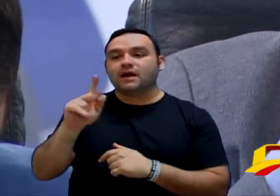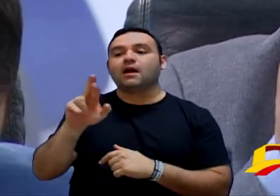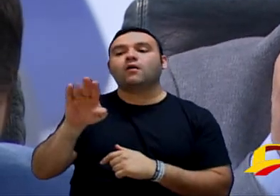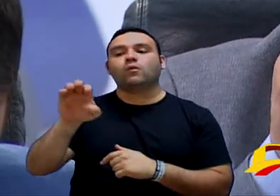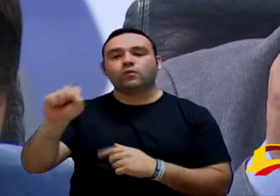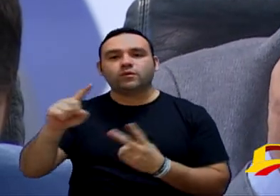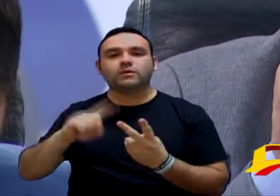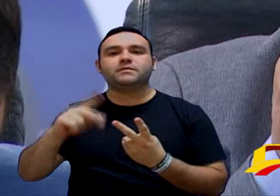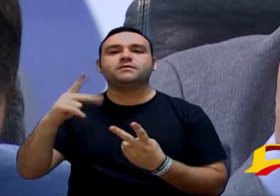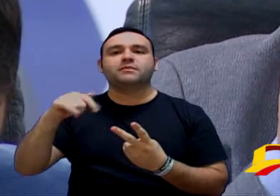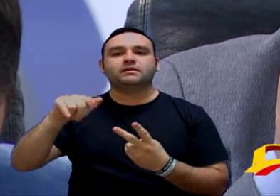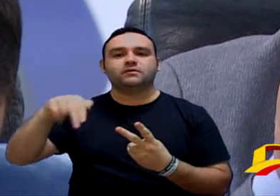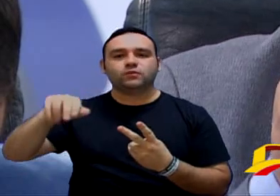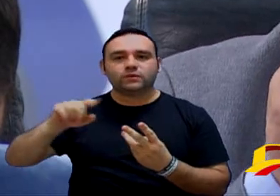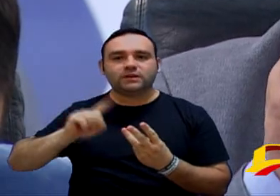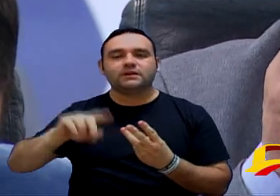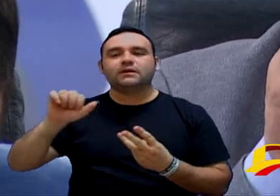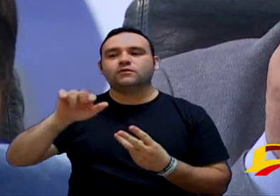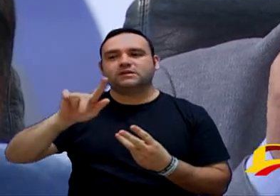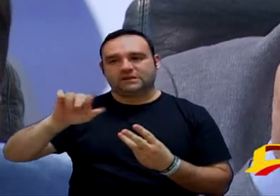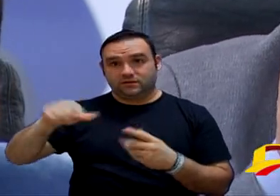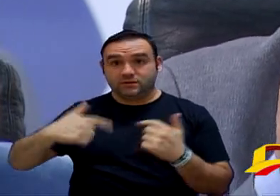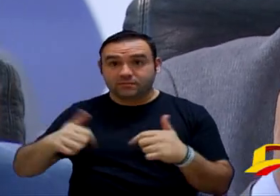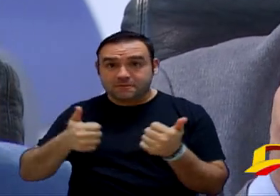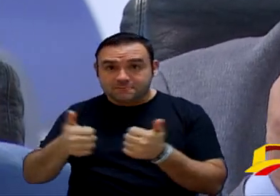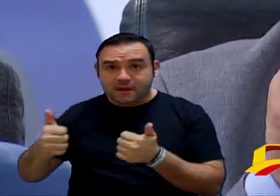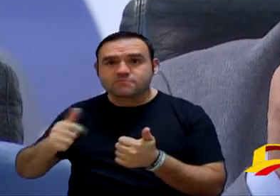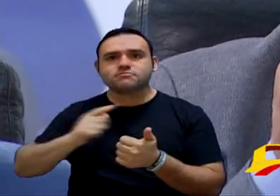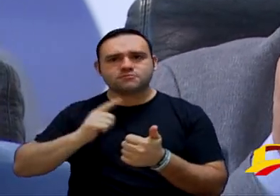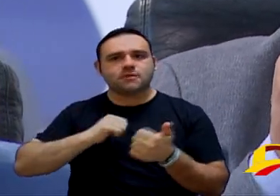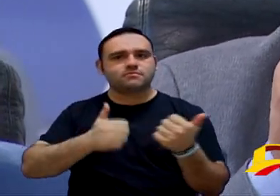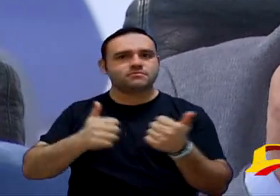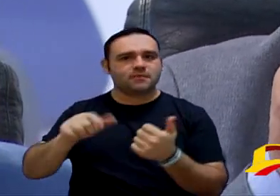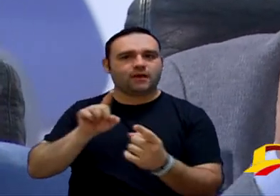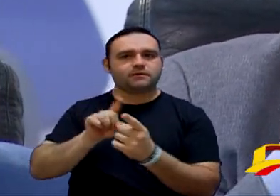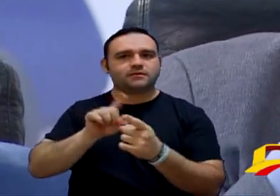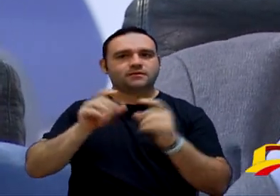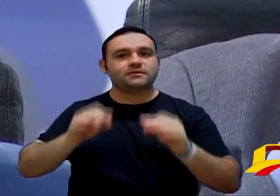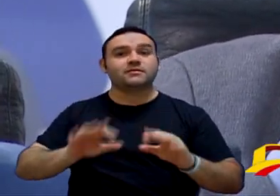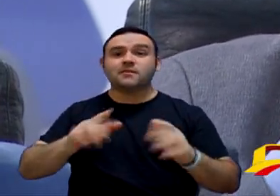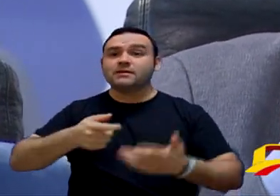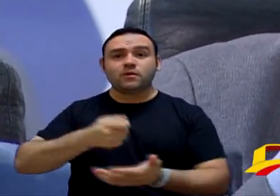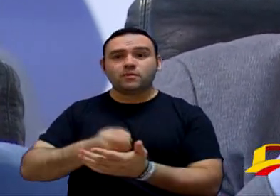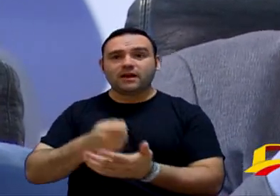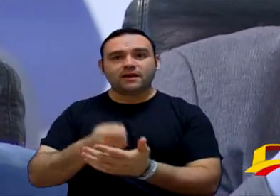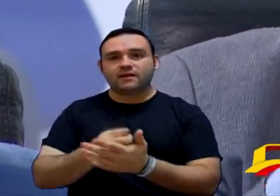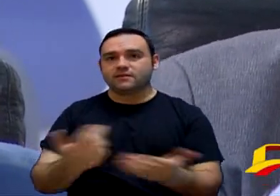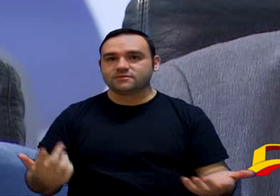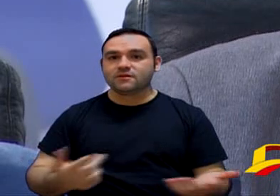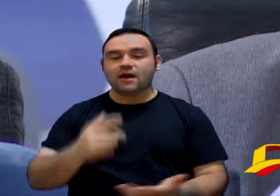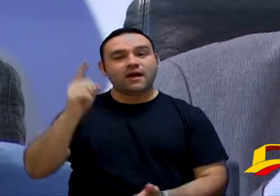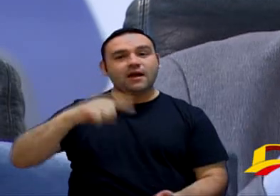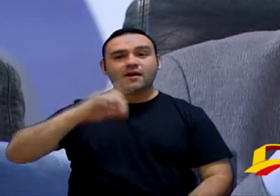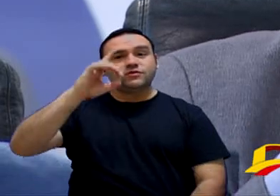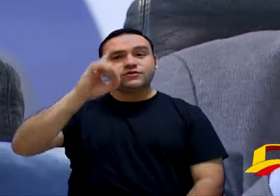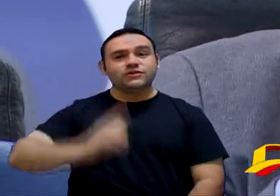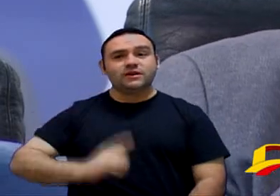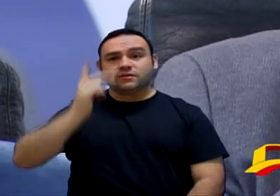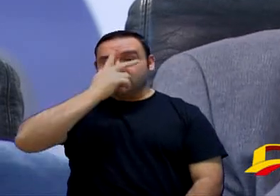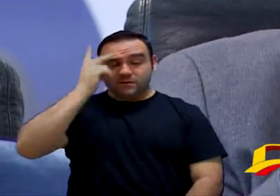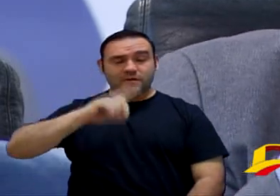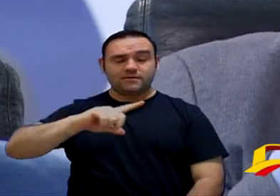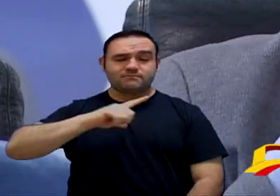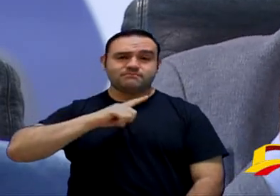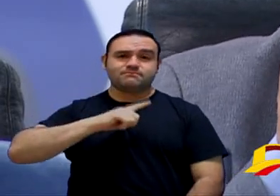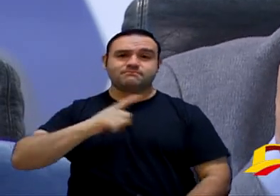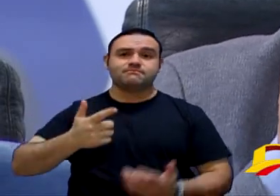química Serginho então fazendo um bom trabalho então então atendendo Então mas isso é obrigação é é direito de quem